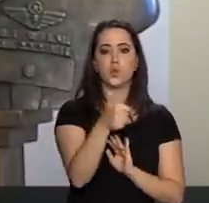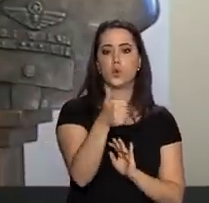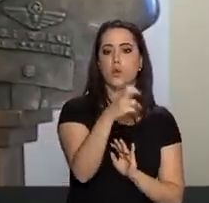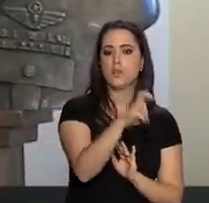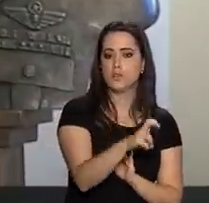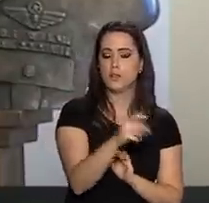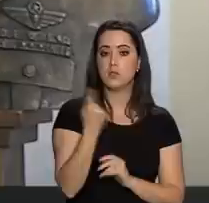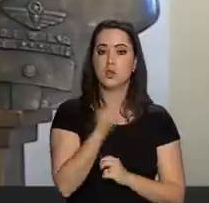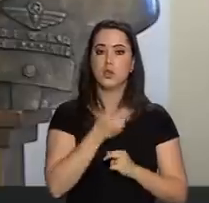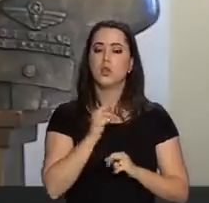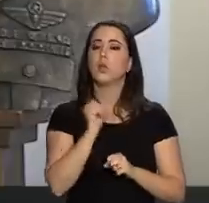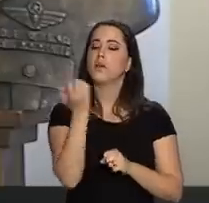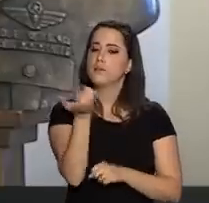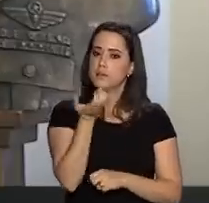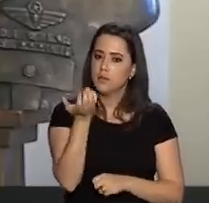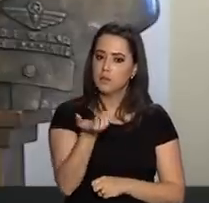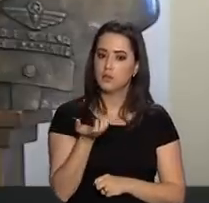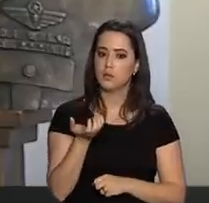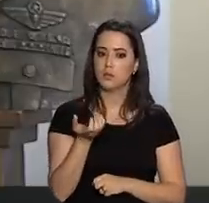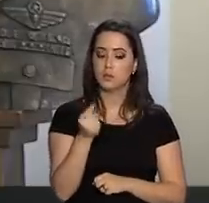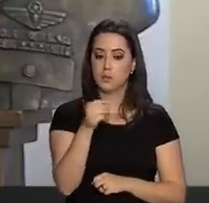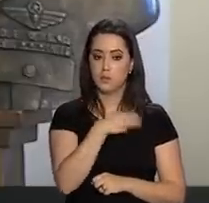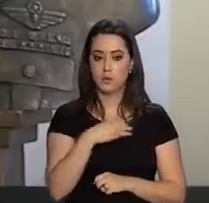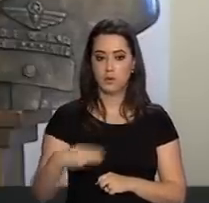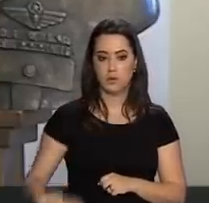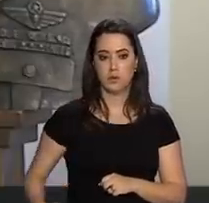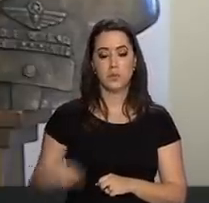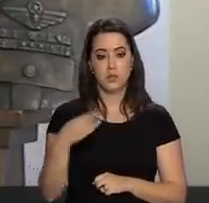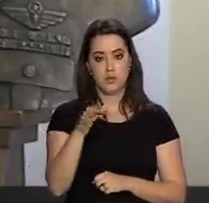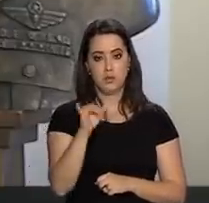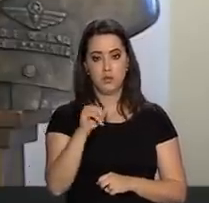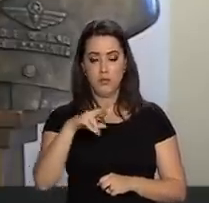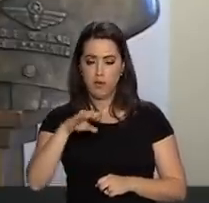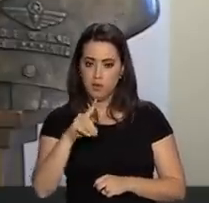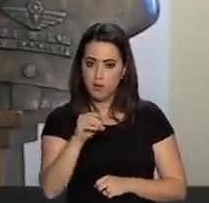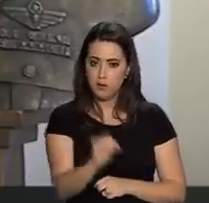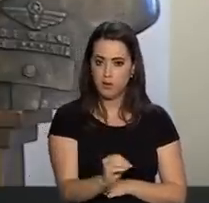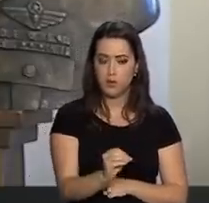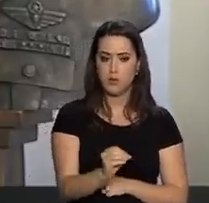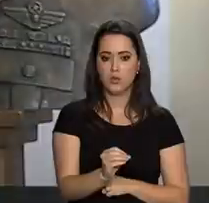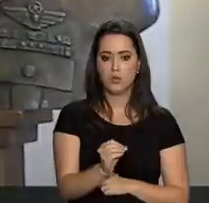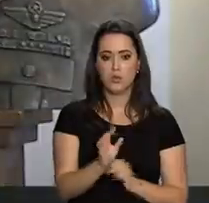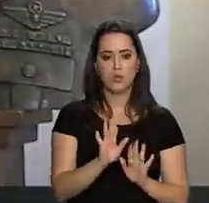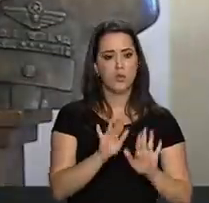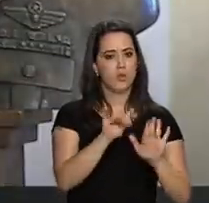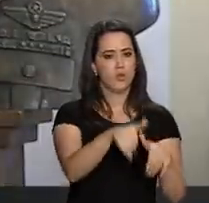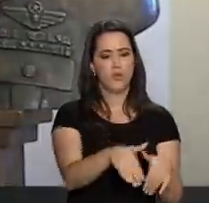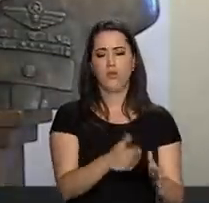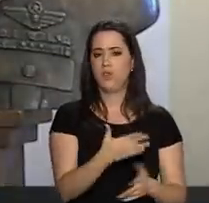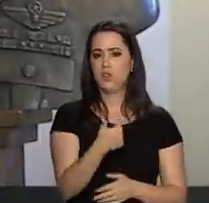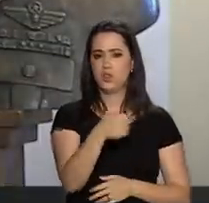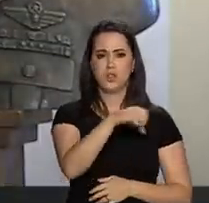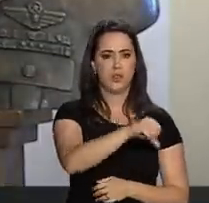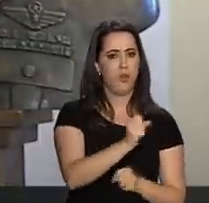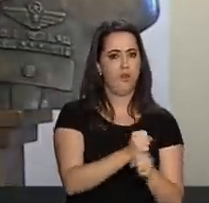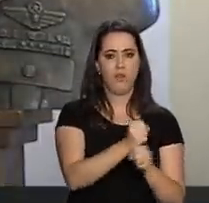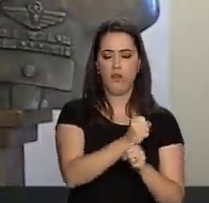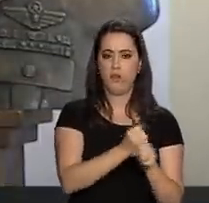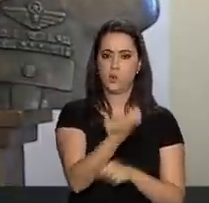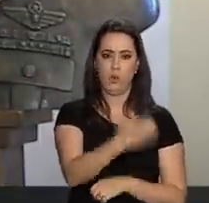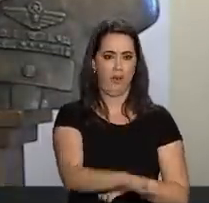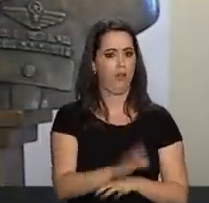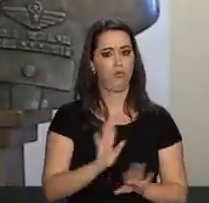que esperamos, prezado ministro Fernando, não deixá-la completar 19 anos.